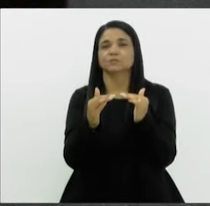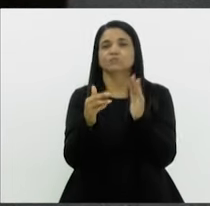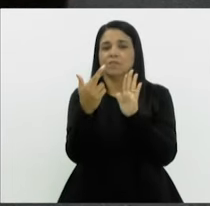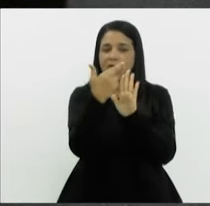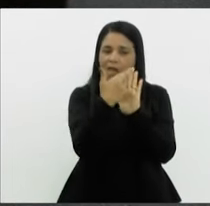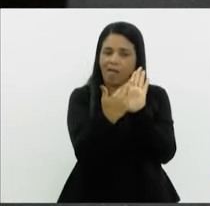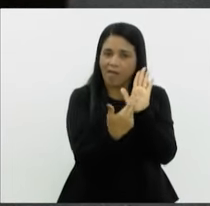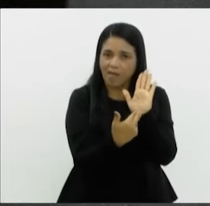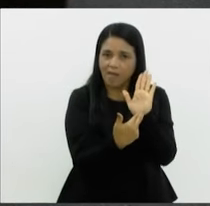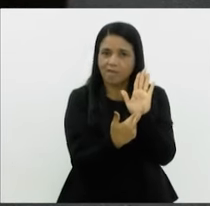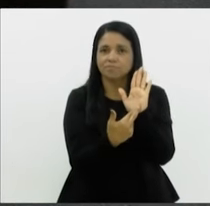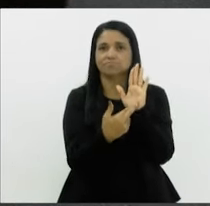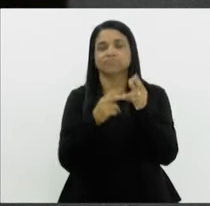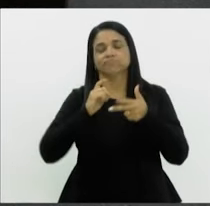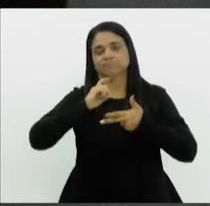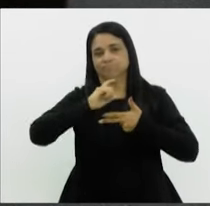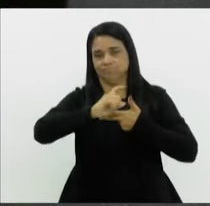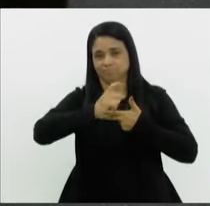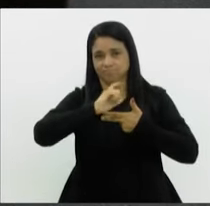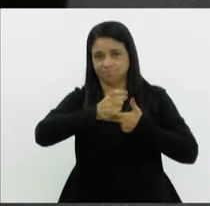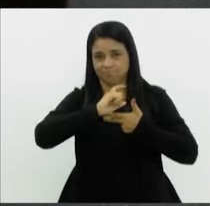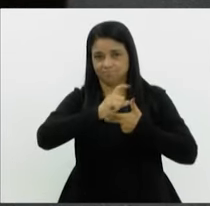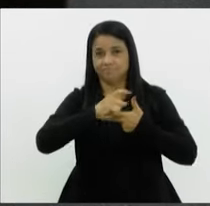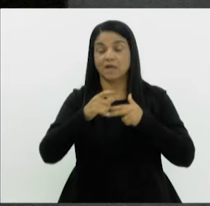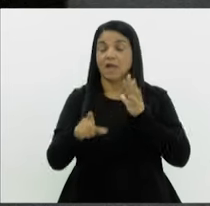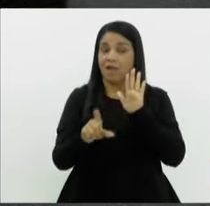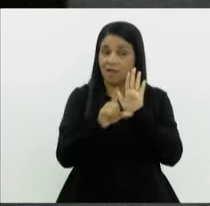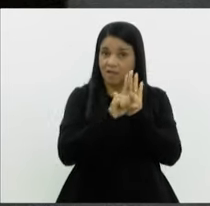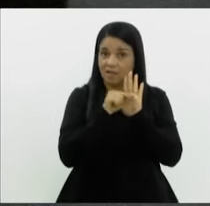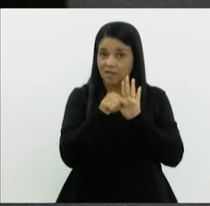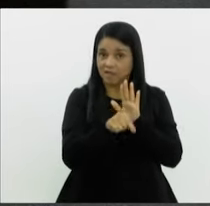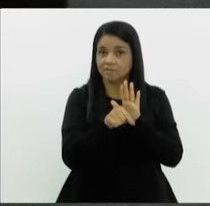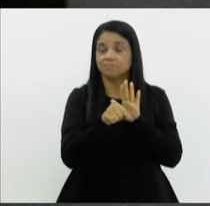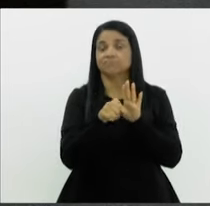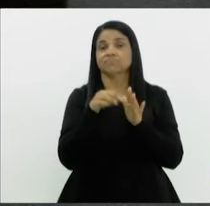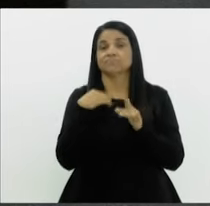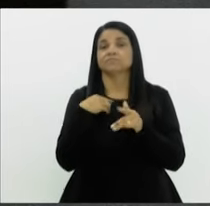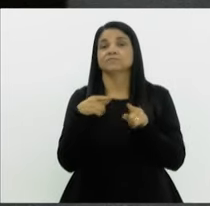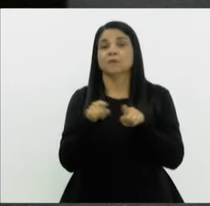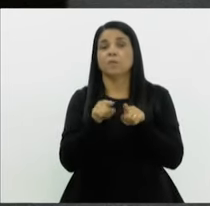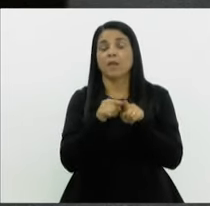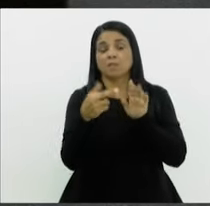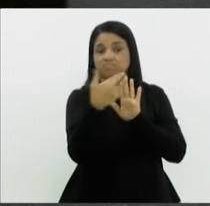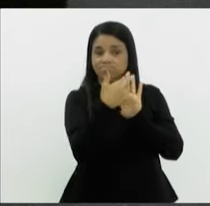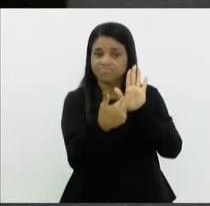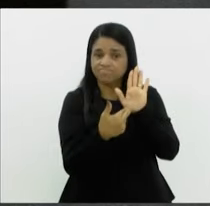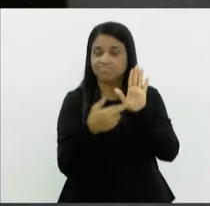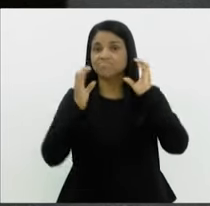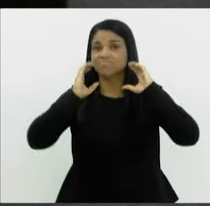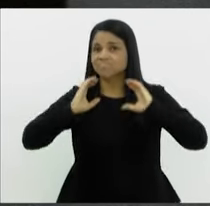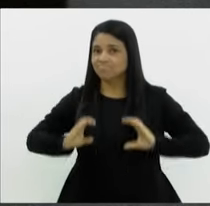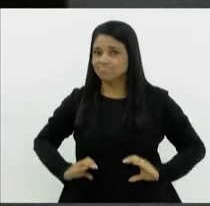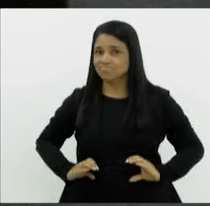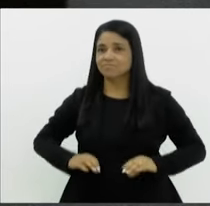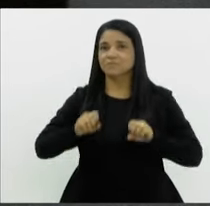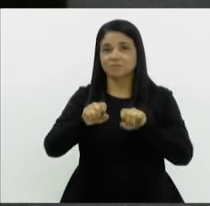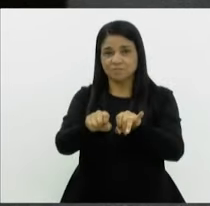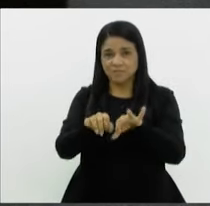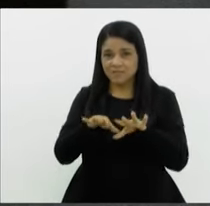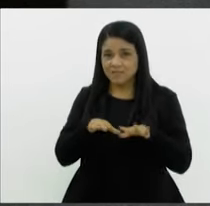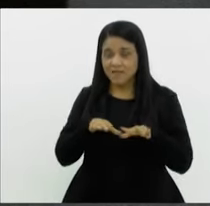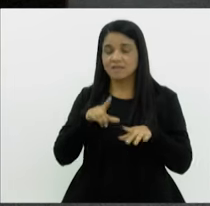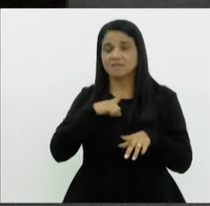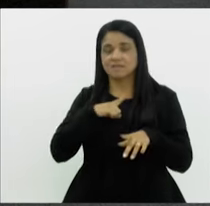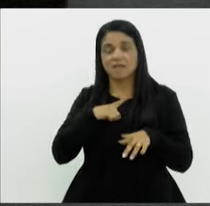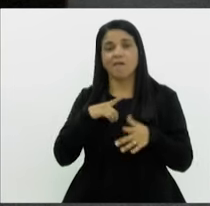regulamentação do Executivo, mas essa lei também contará com uma regulamentação cidadã, de plenárias que têm ocorrido